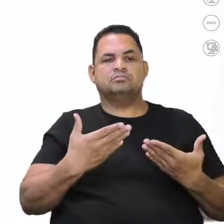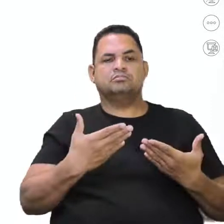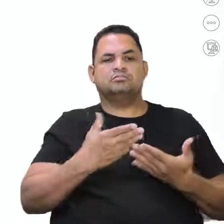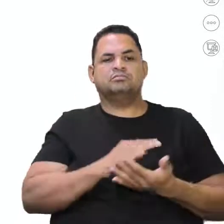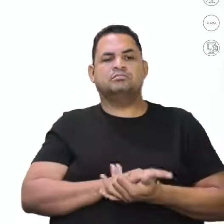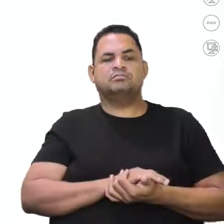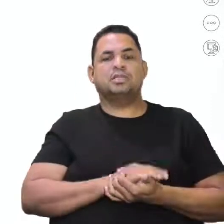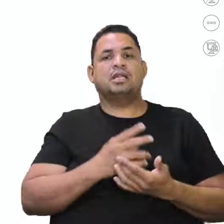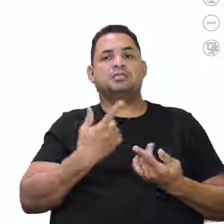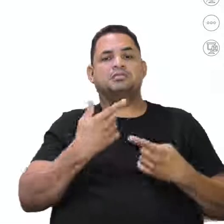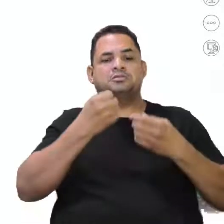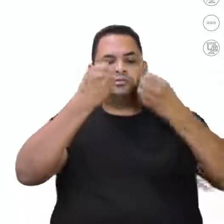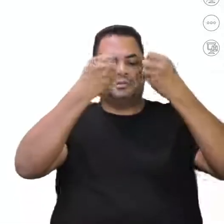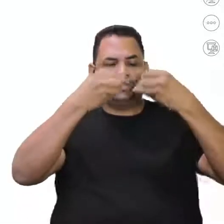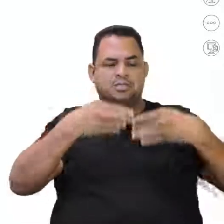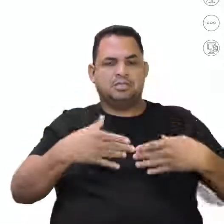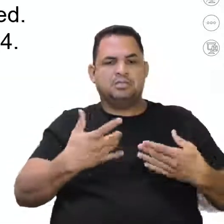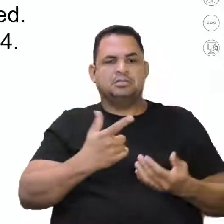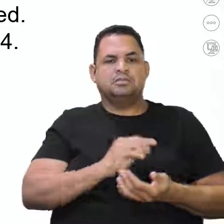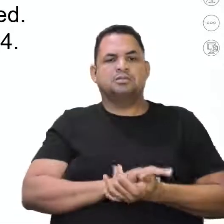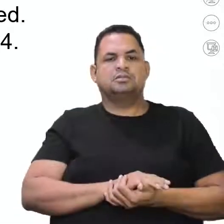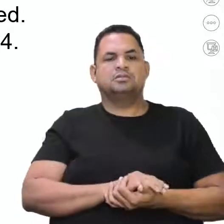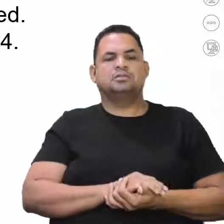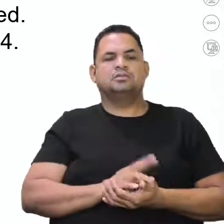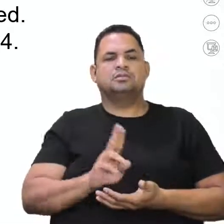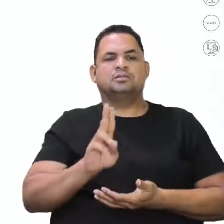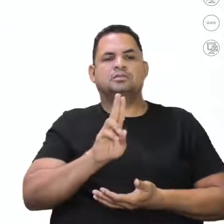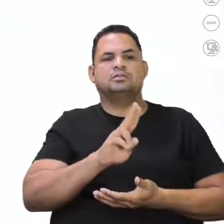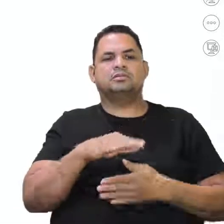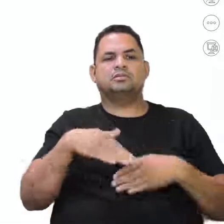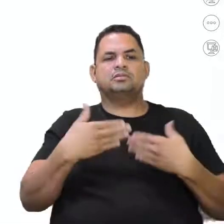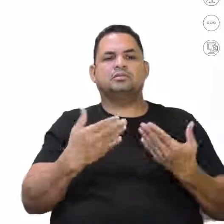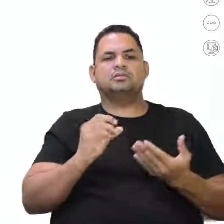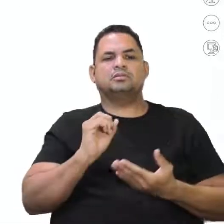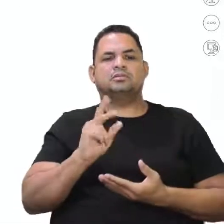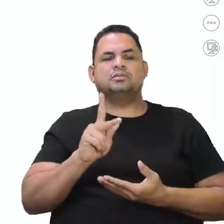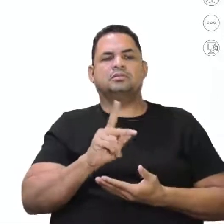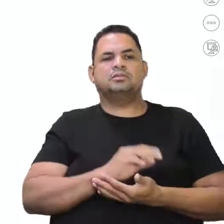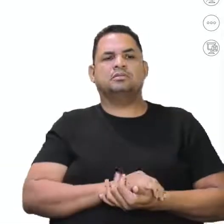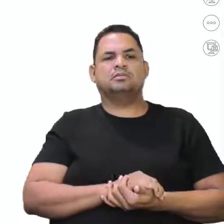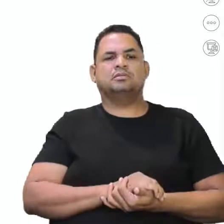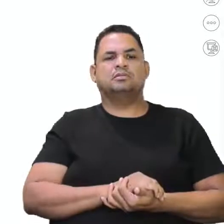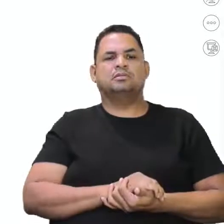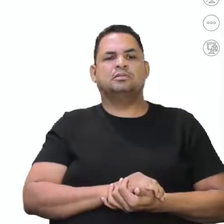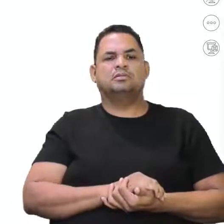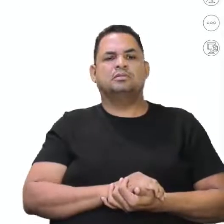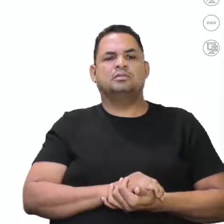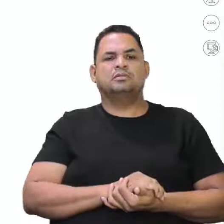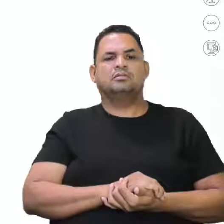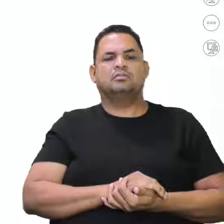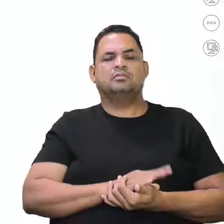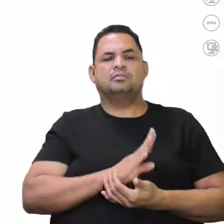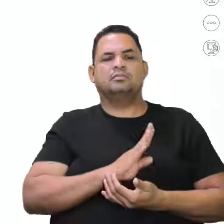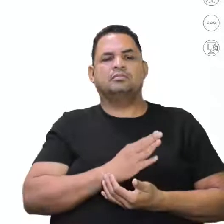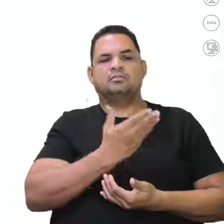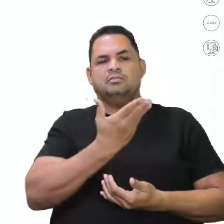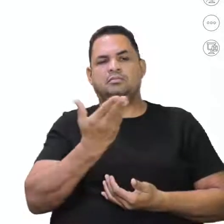uma causa. Nessa causa você vai usar o quê? Nesse caso, você vai usar o